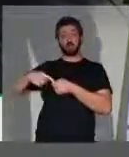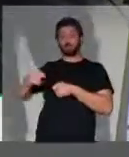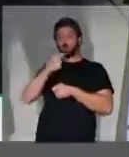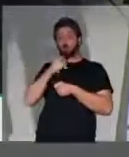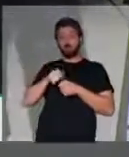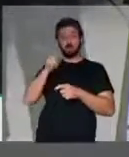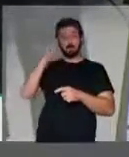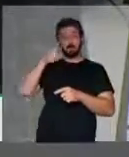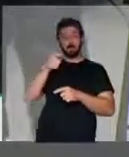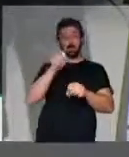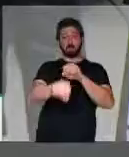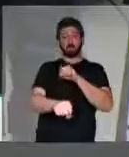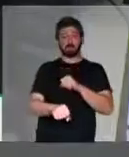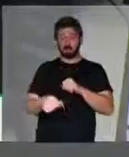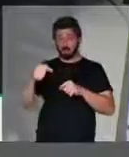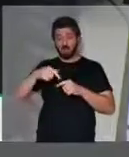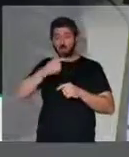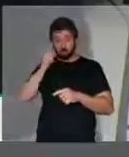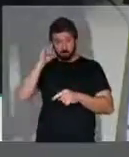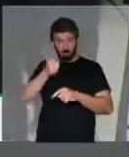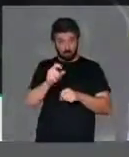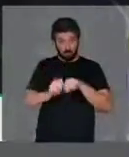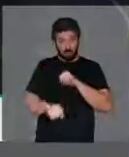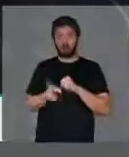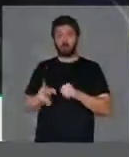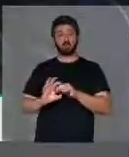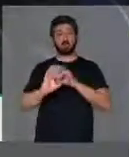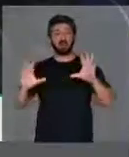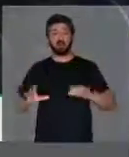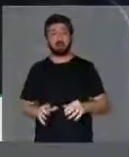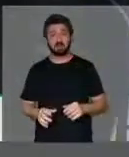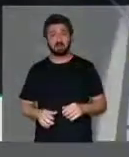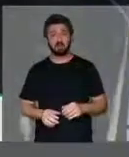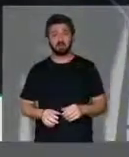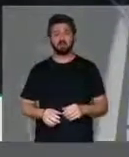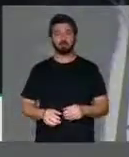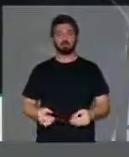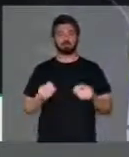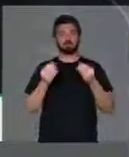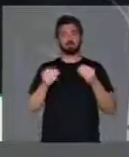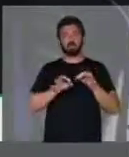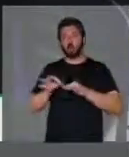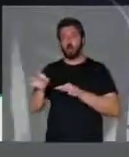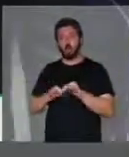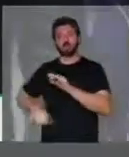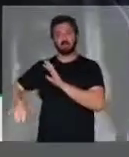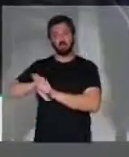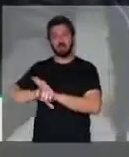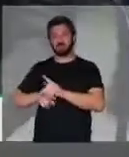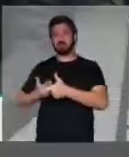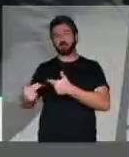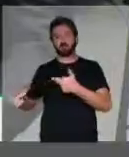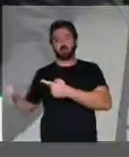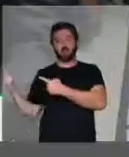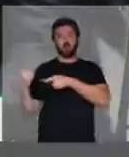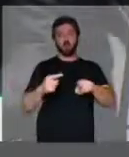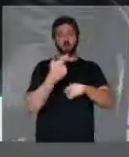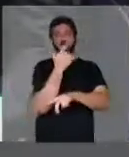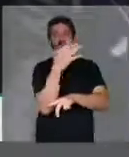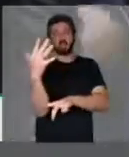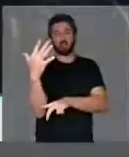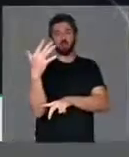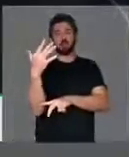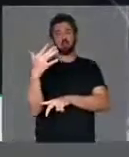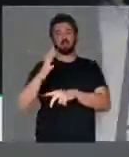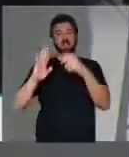continua livre e agindo levemente solto, organizando o crime contra a